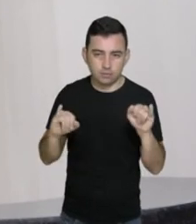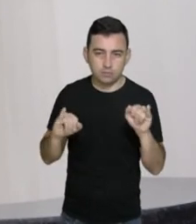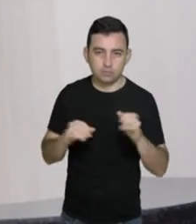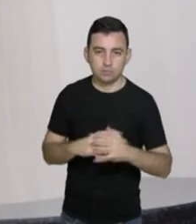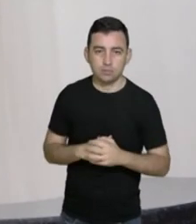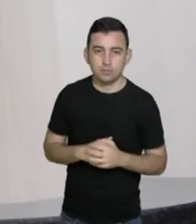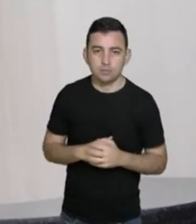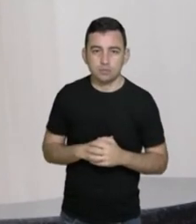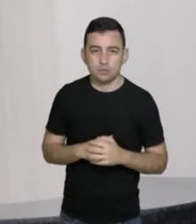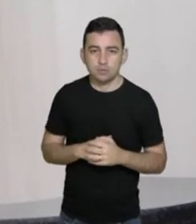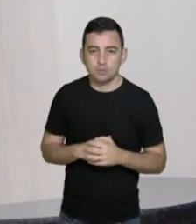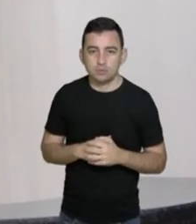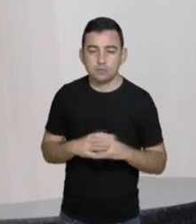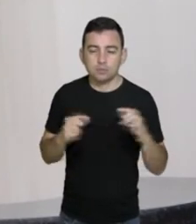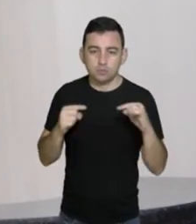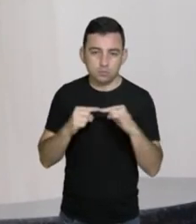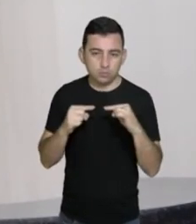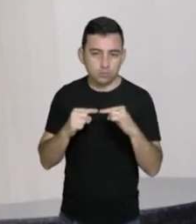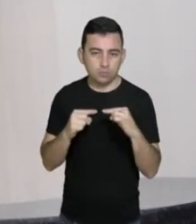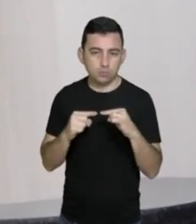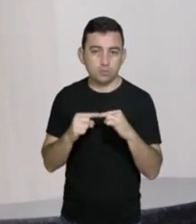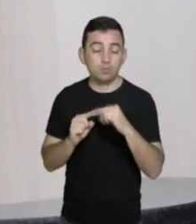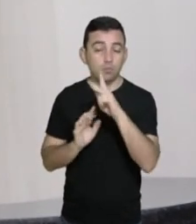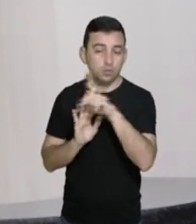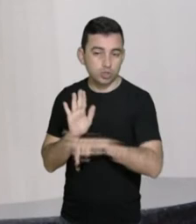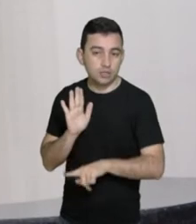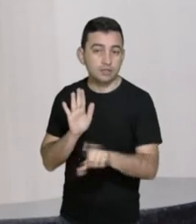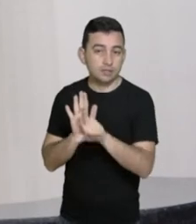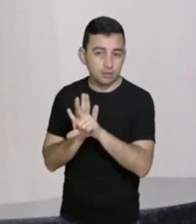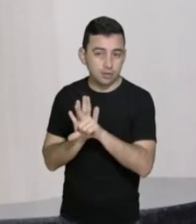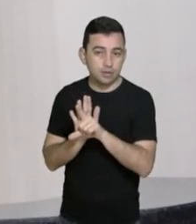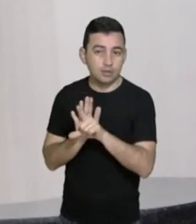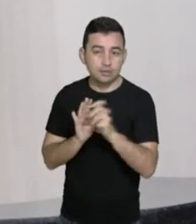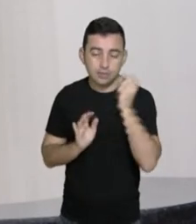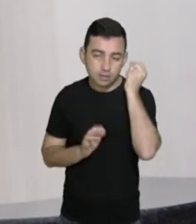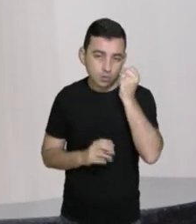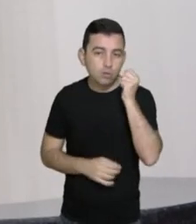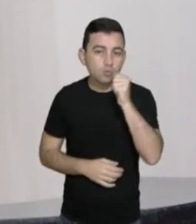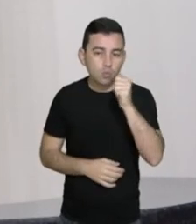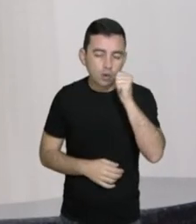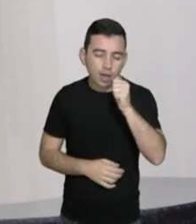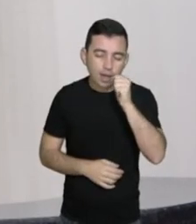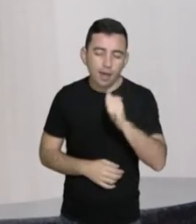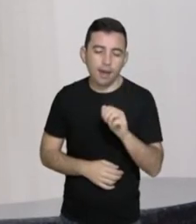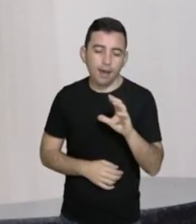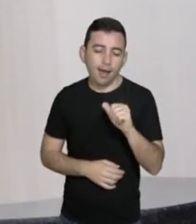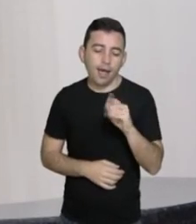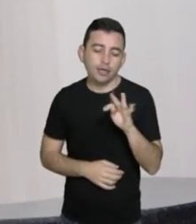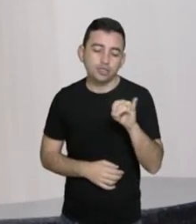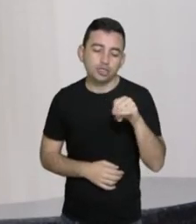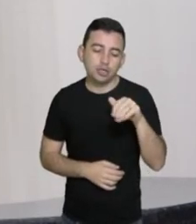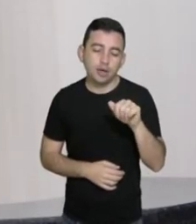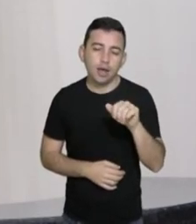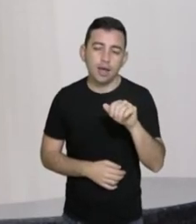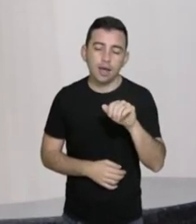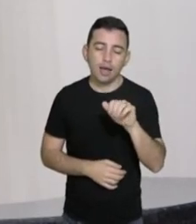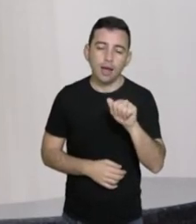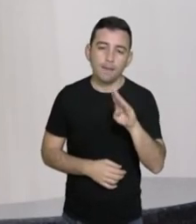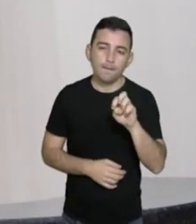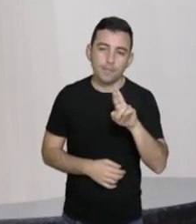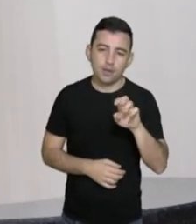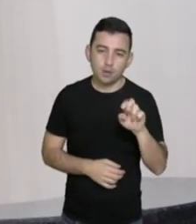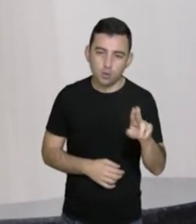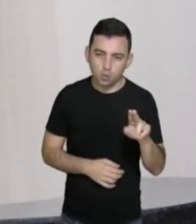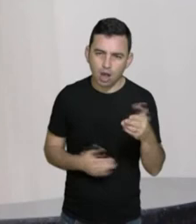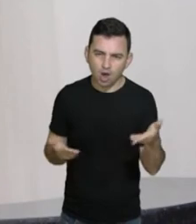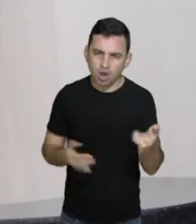se refere a um projeto de lei que a senadora Cátia Abreu trouxe agora